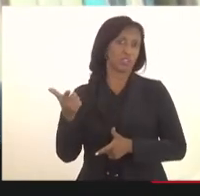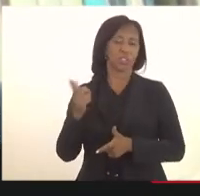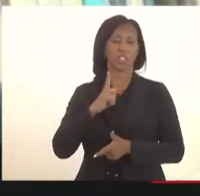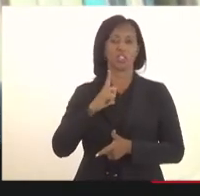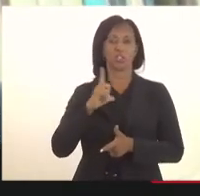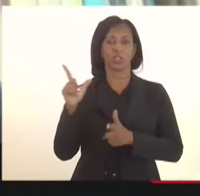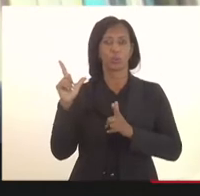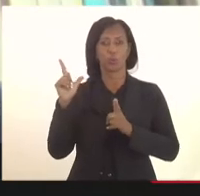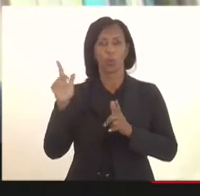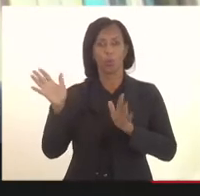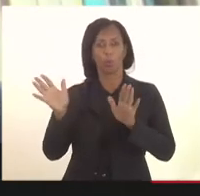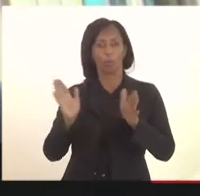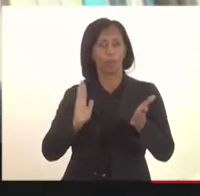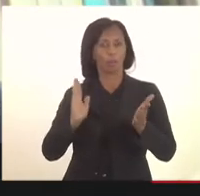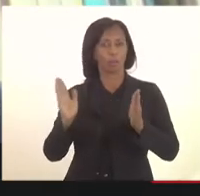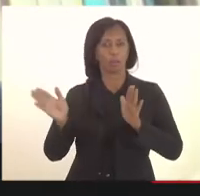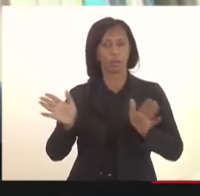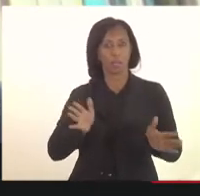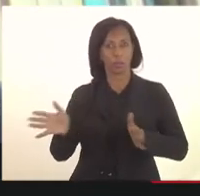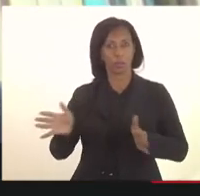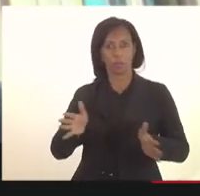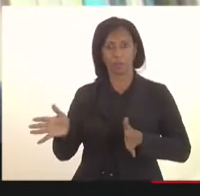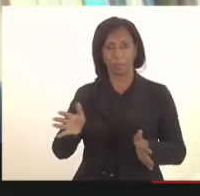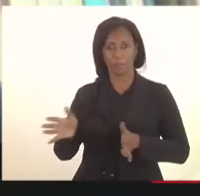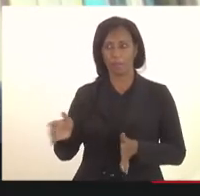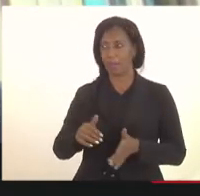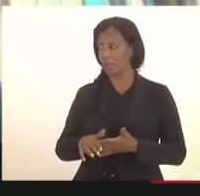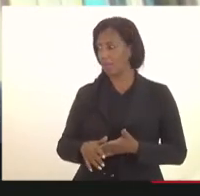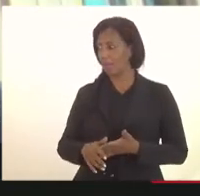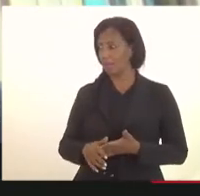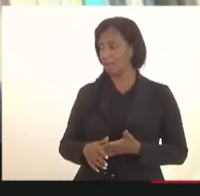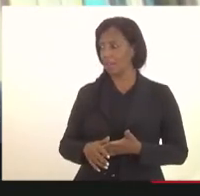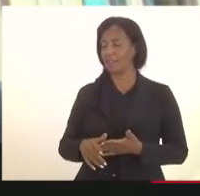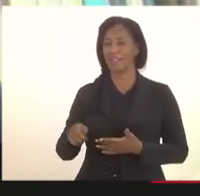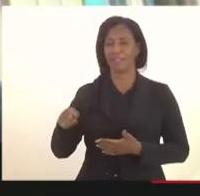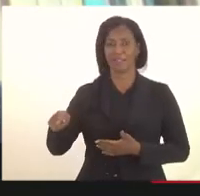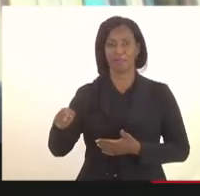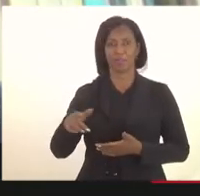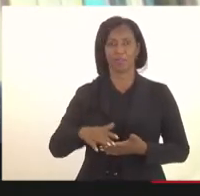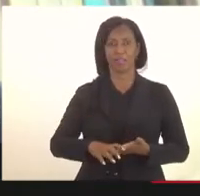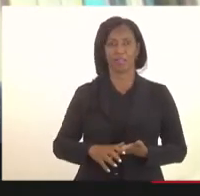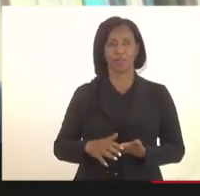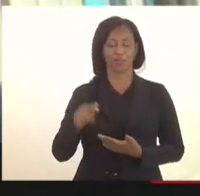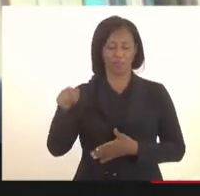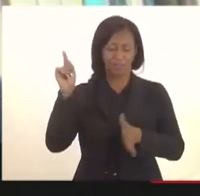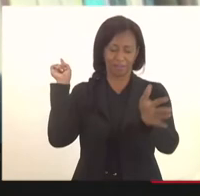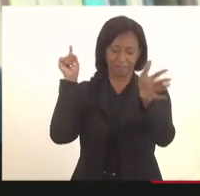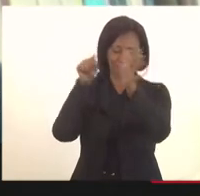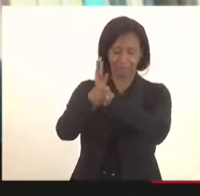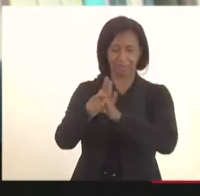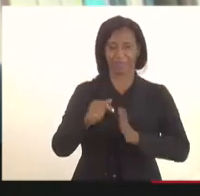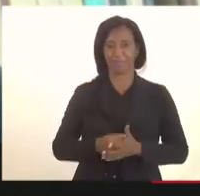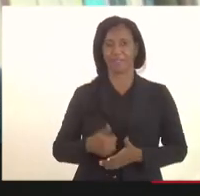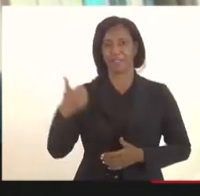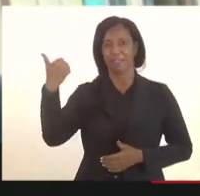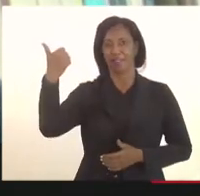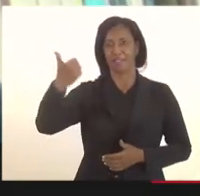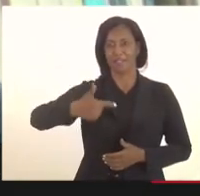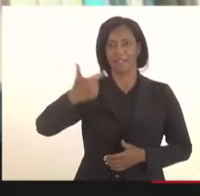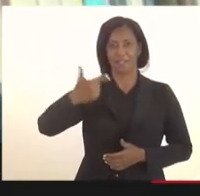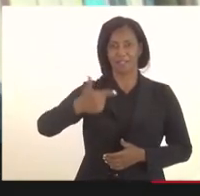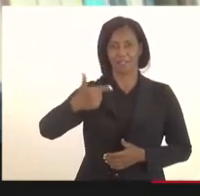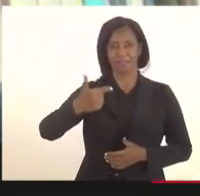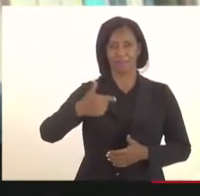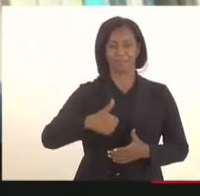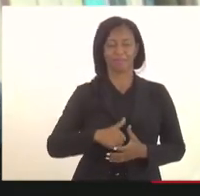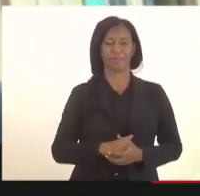uma dedução desse gasto e agora é um aproveitamento desse mesmo ativo. Essa é a primeira pergunta, e a segunda em relação à tartaruga